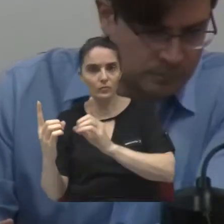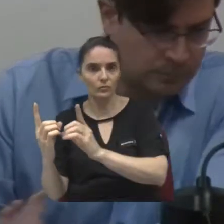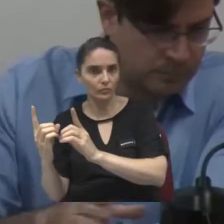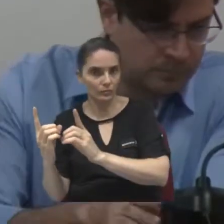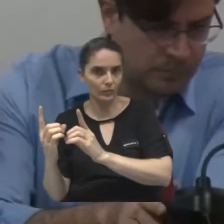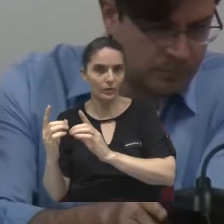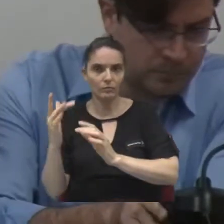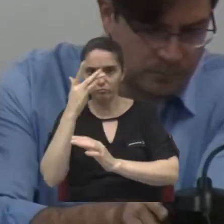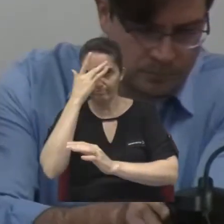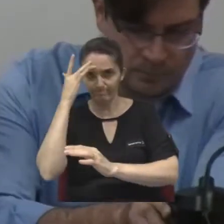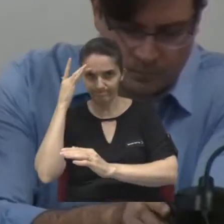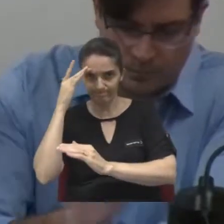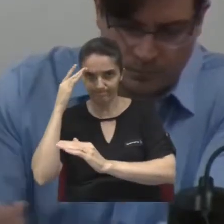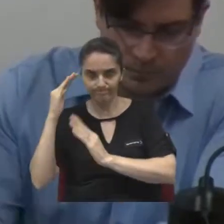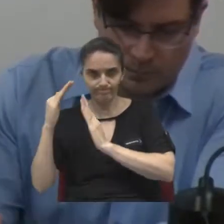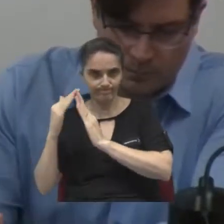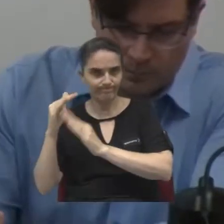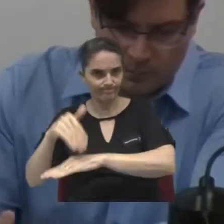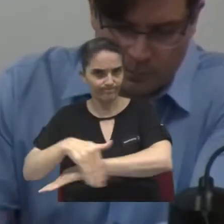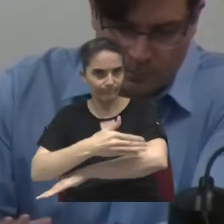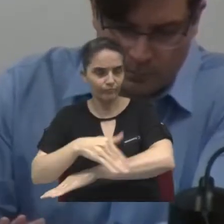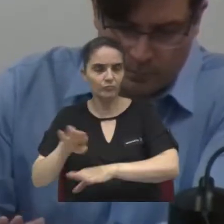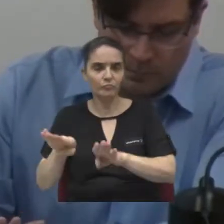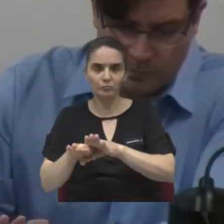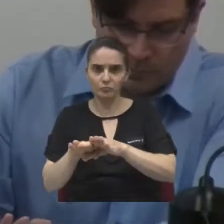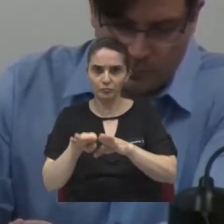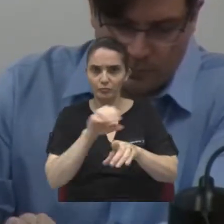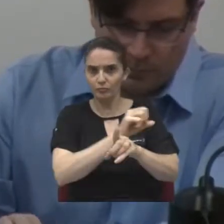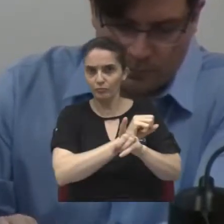ruas, tem assistente social também foi